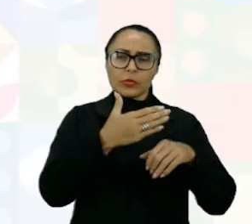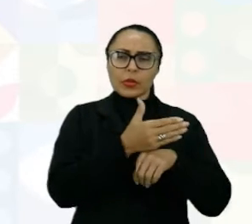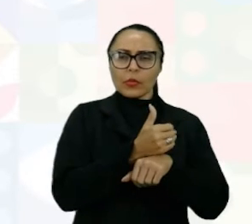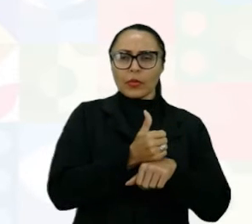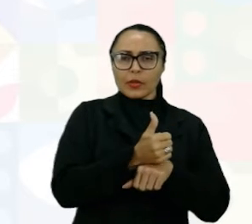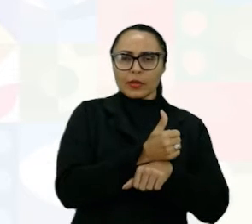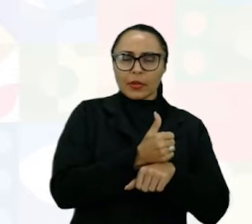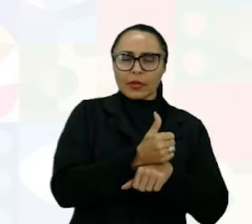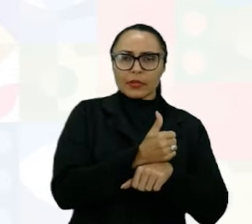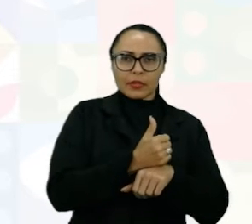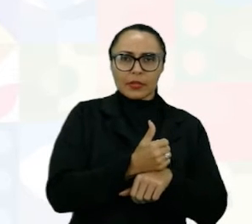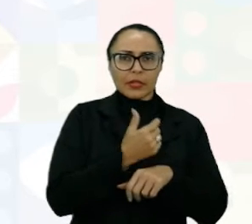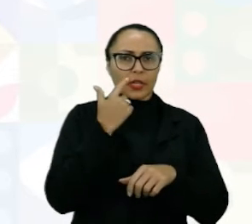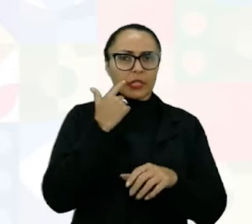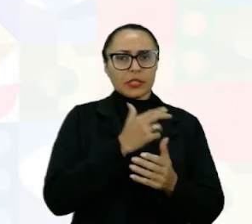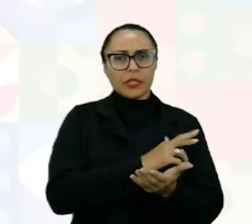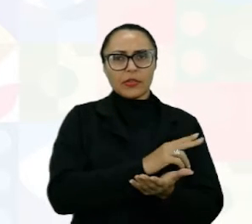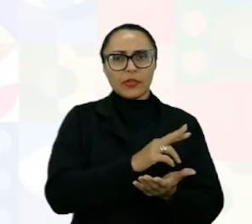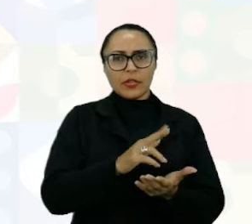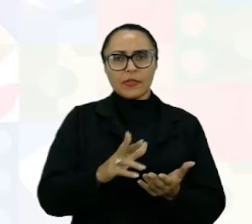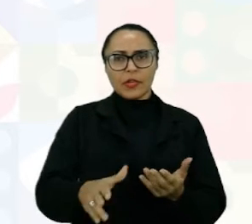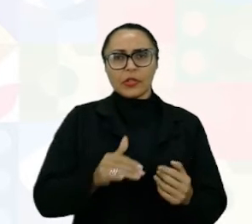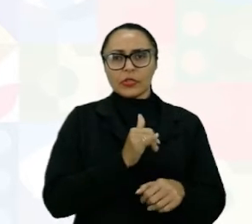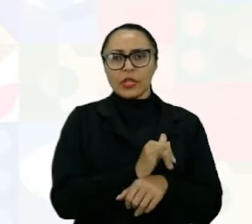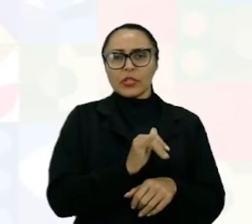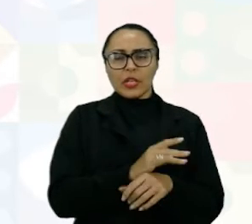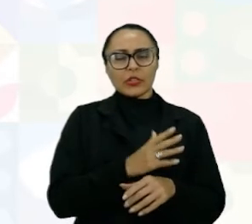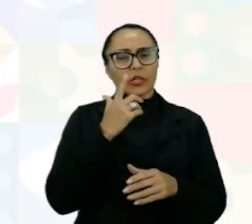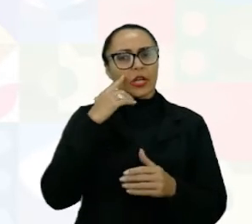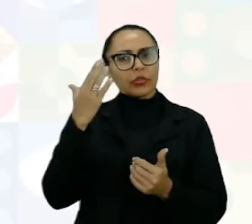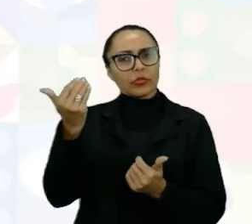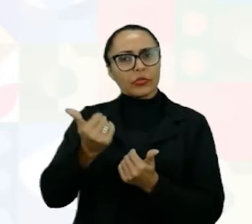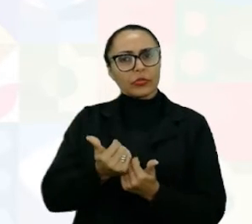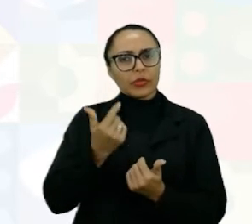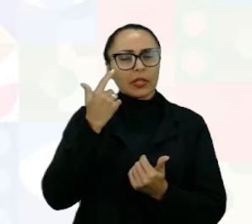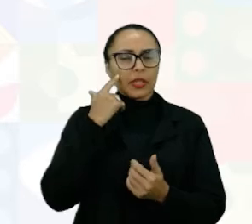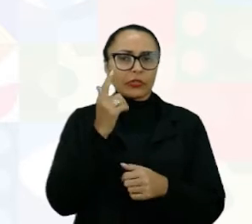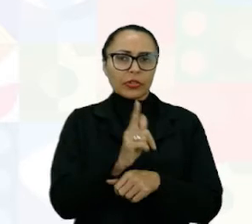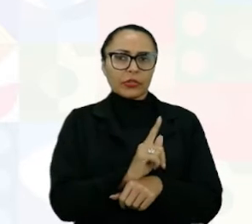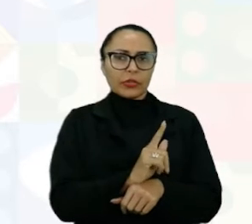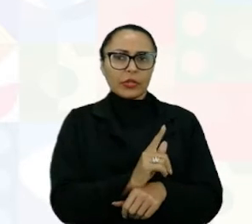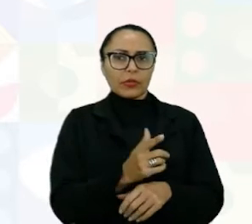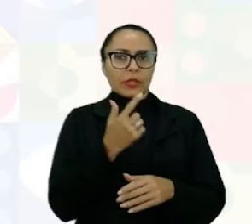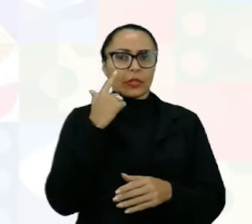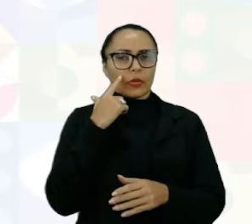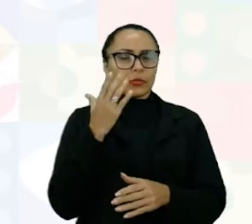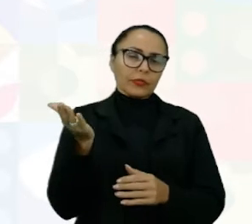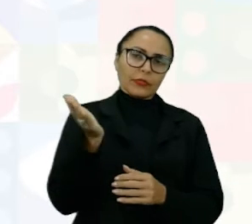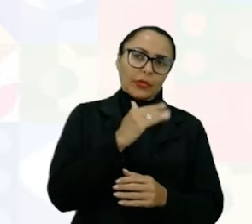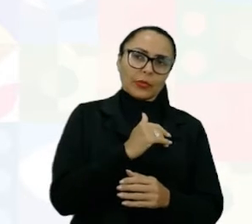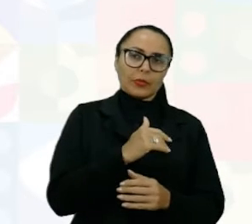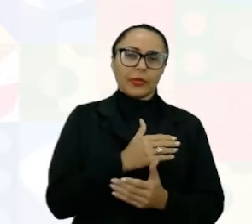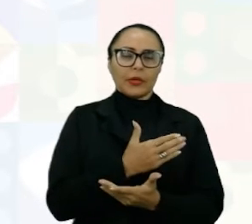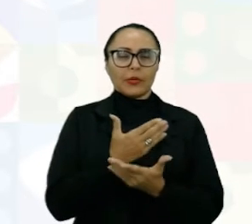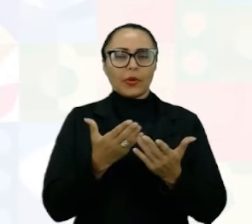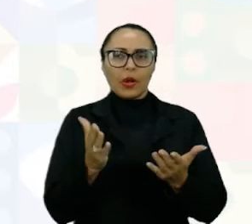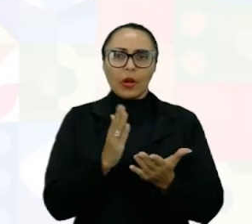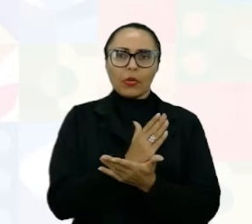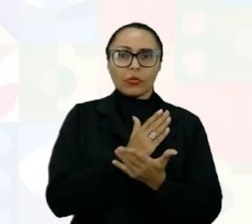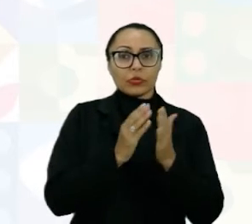qualidade e as diversas ferramentas que auxiliam na gestão da qualidade. Acompanhe comigo